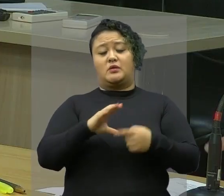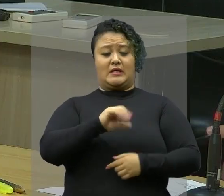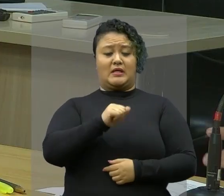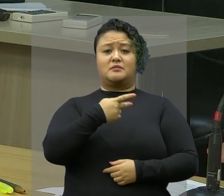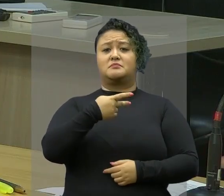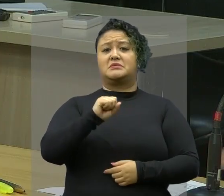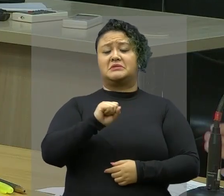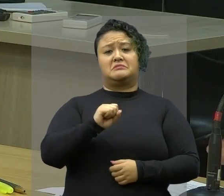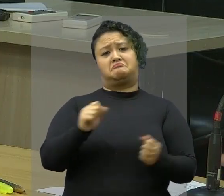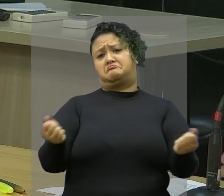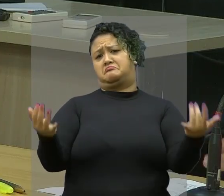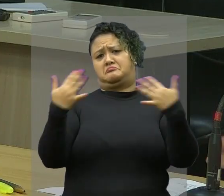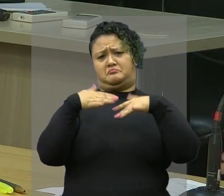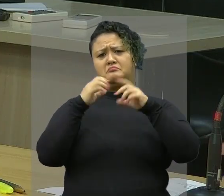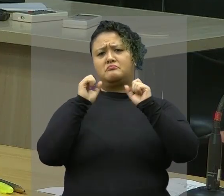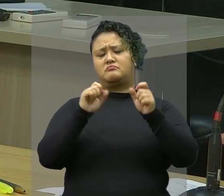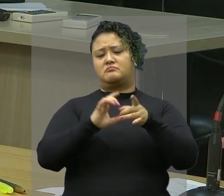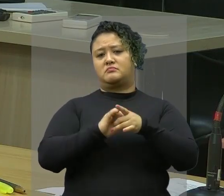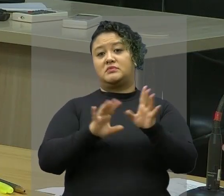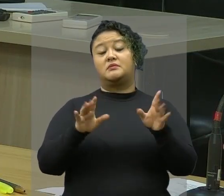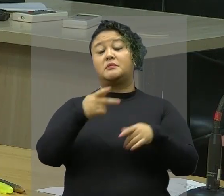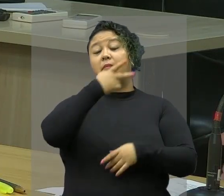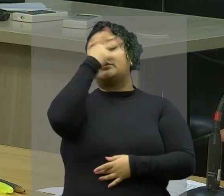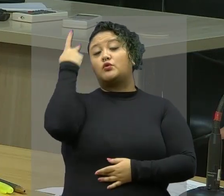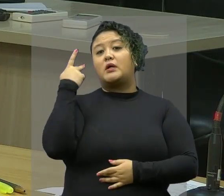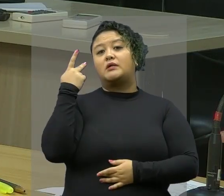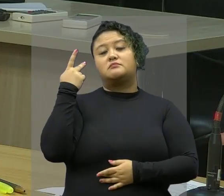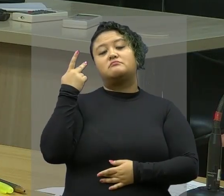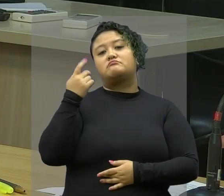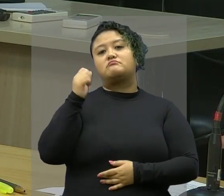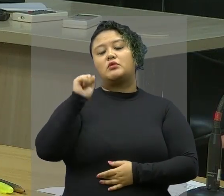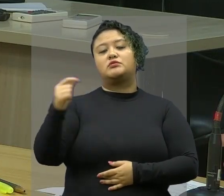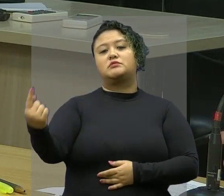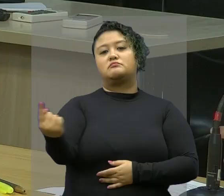né? Então chegam lá através